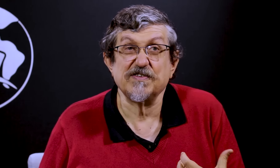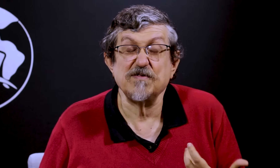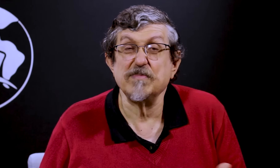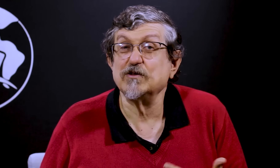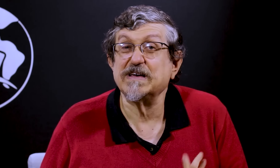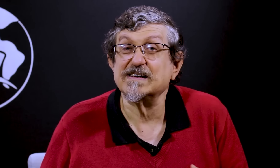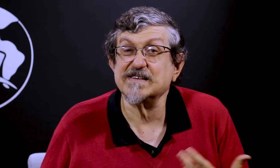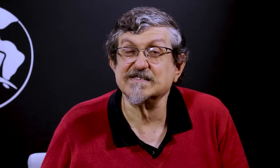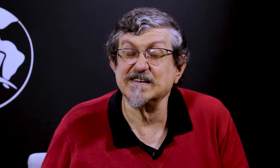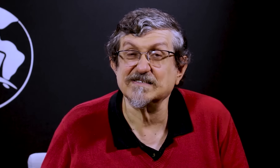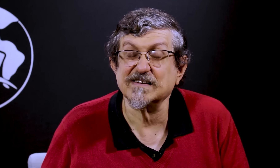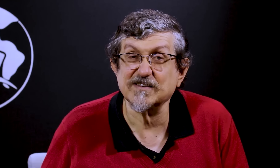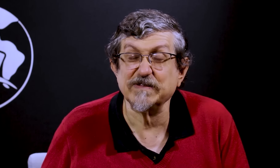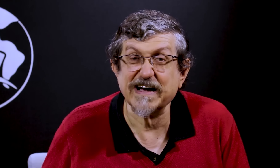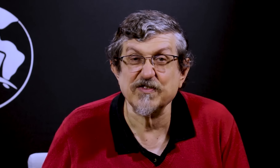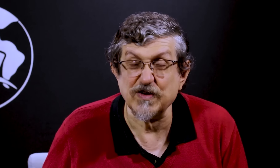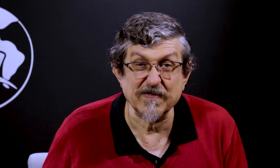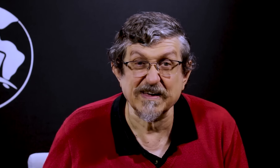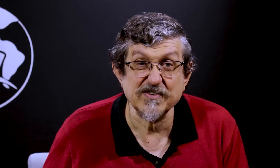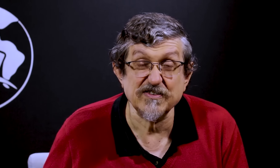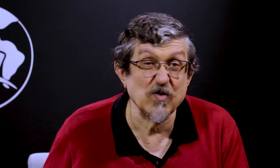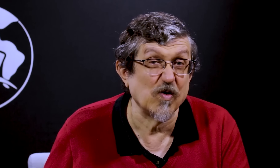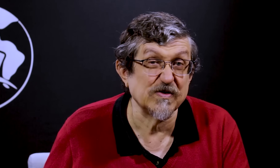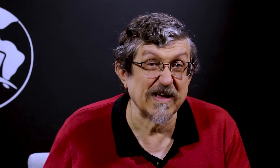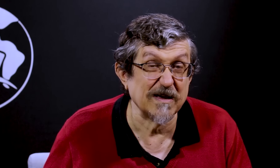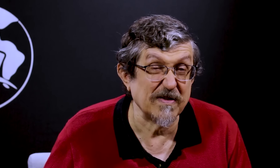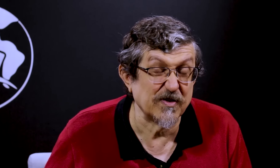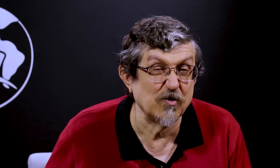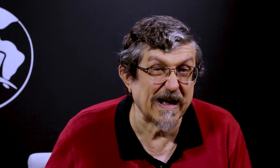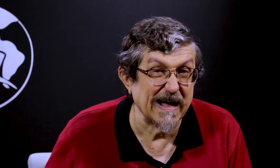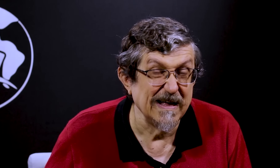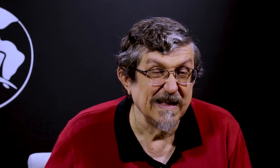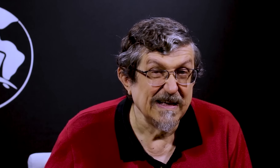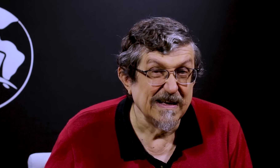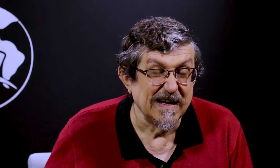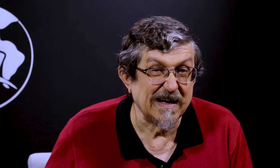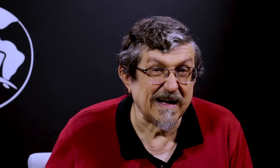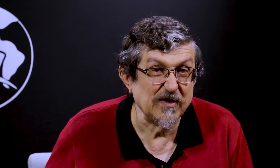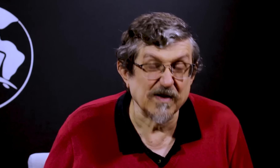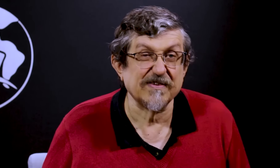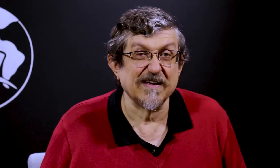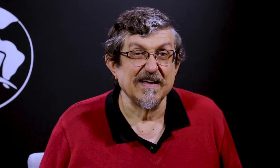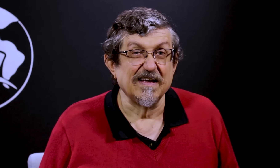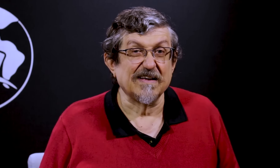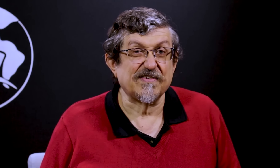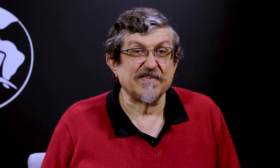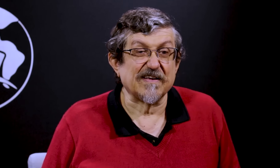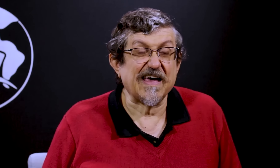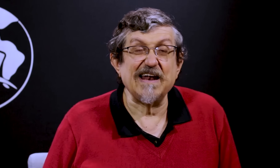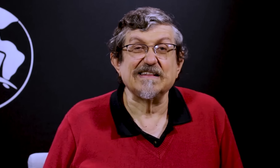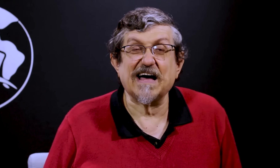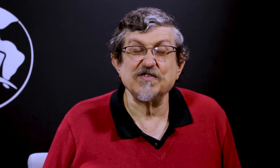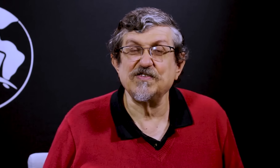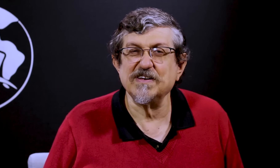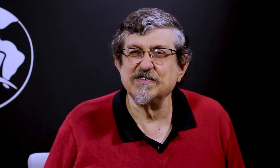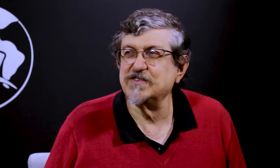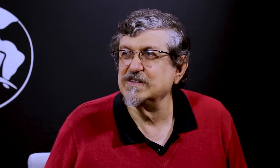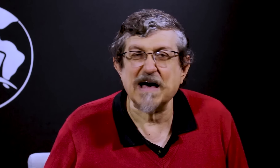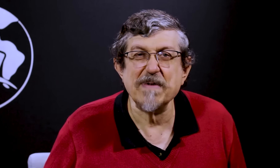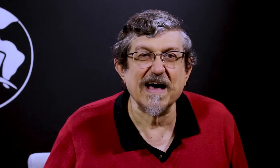enche desse medo, que é essa sensação negativa que a gente não consegue mais segurar a nossa